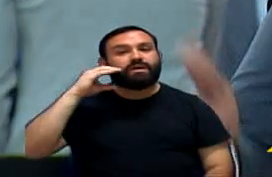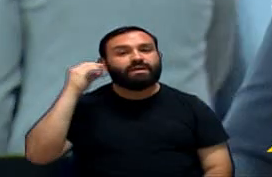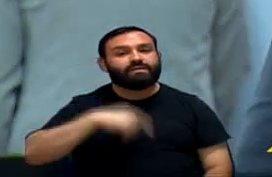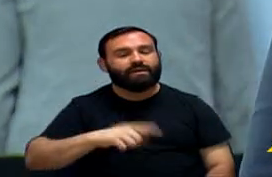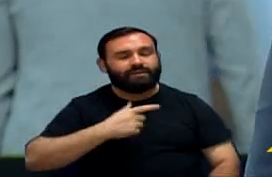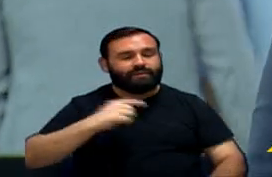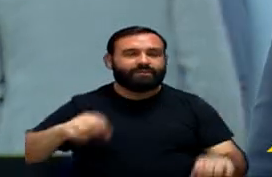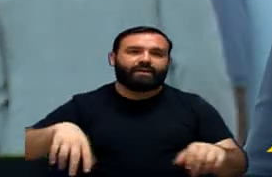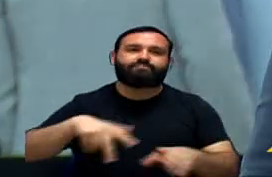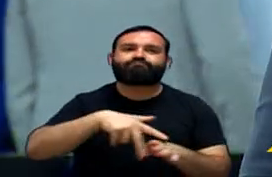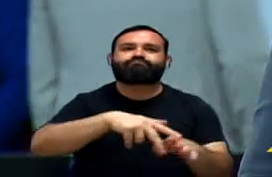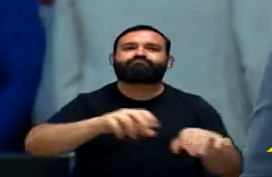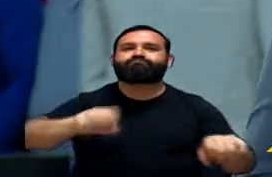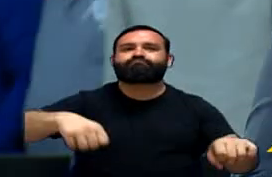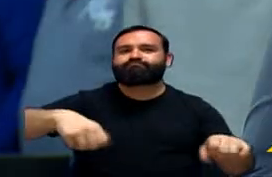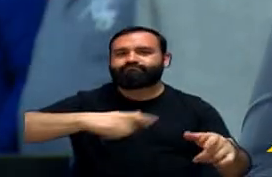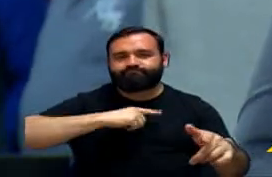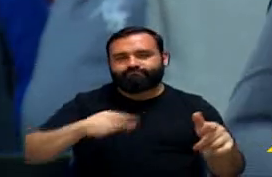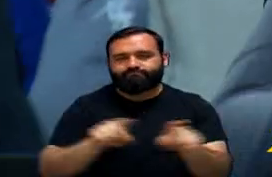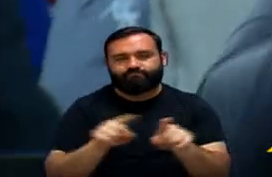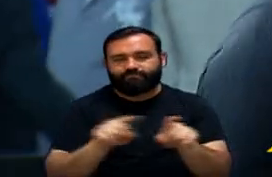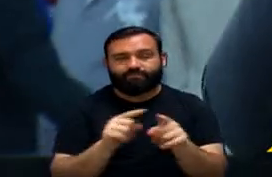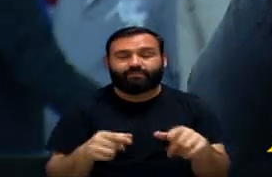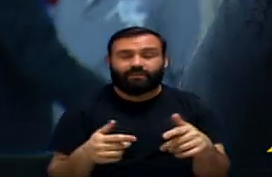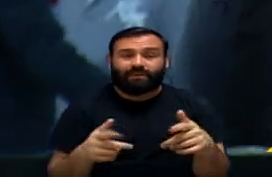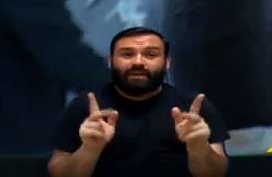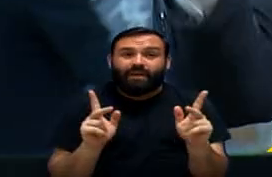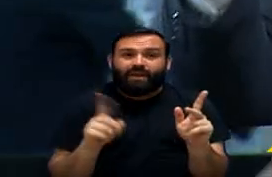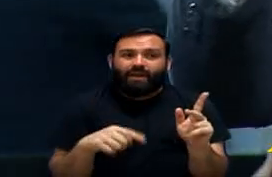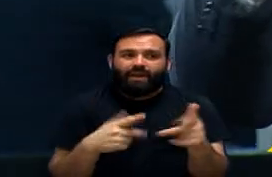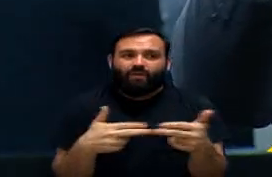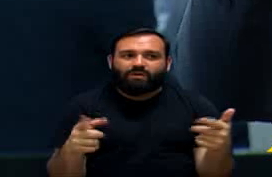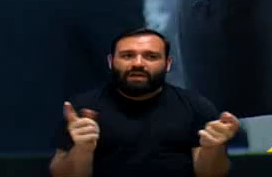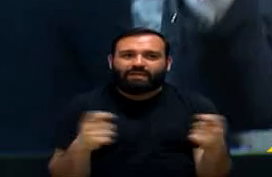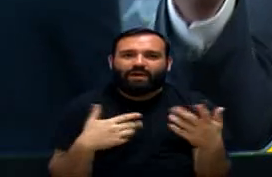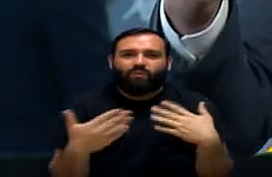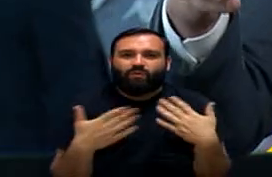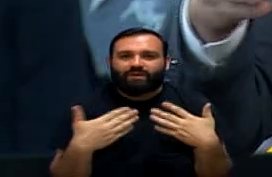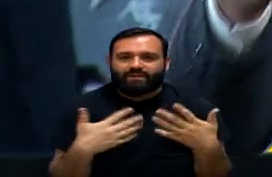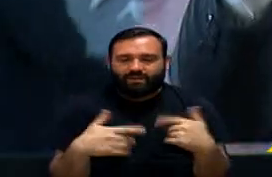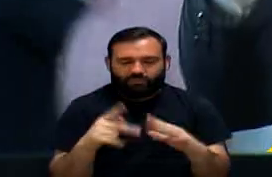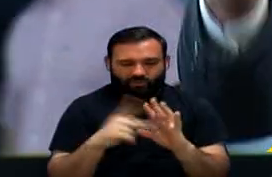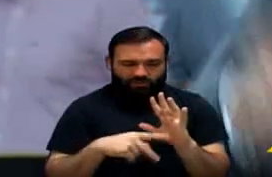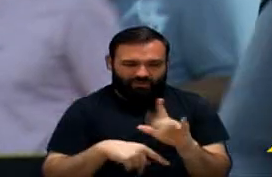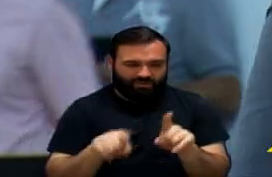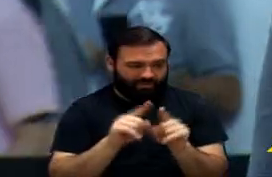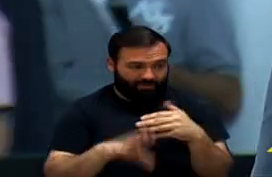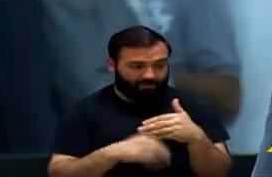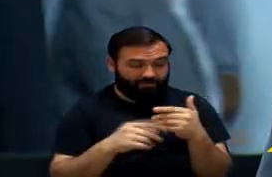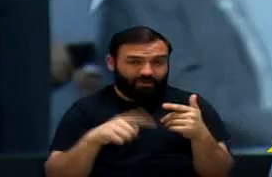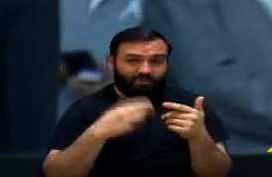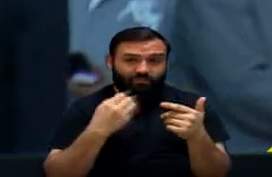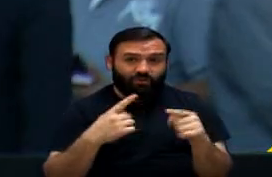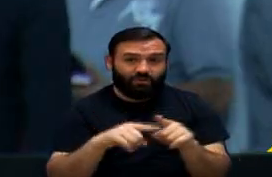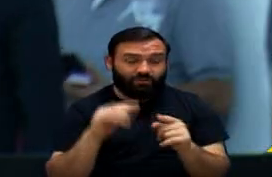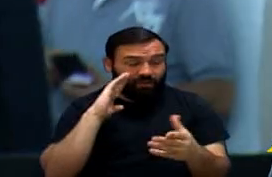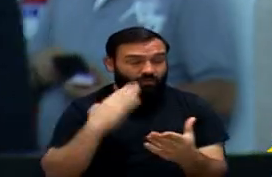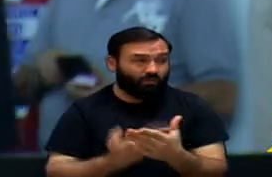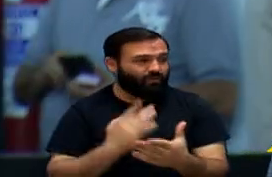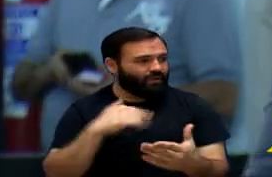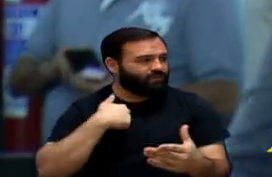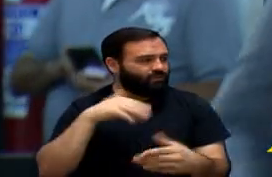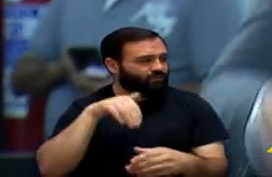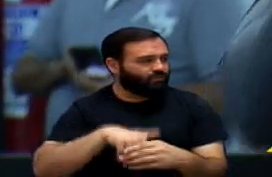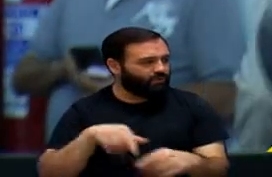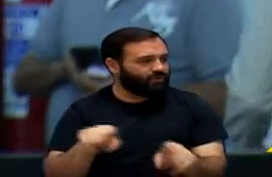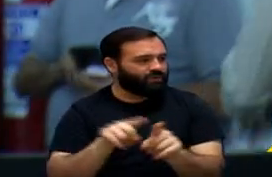pilotando essas bicicletas então também é algo que pode ser discutido junto esse projeto interessantíssimo Parabéns Conte com com meu